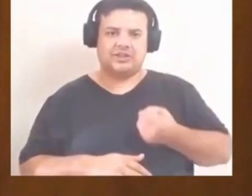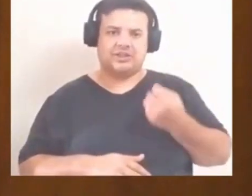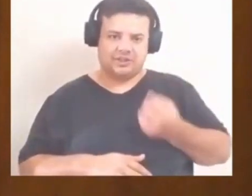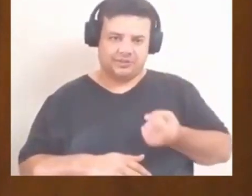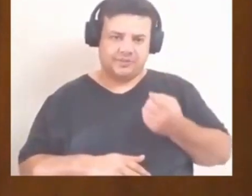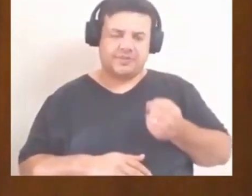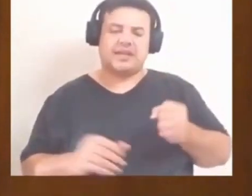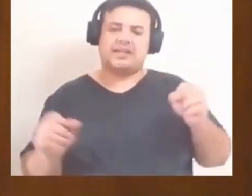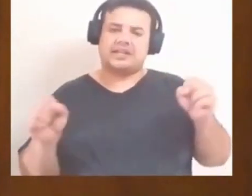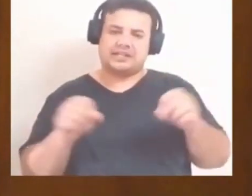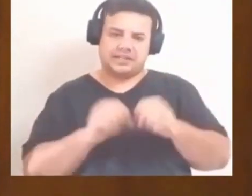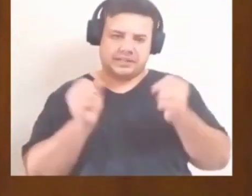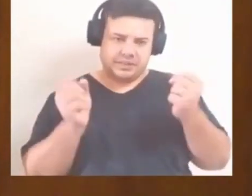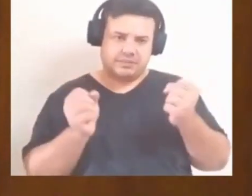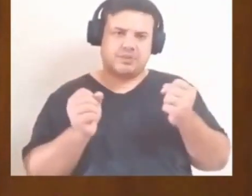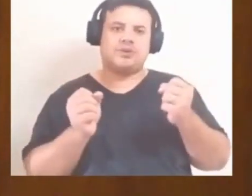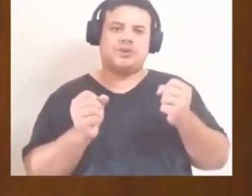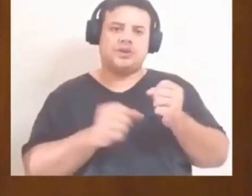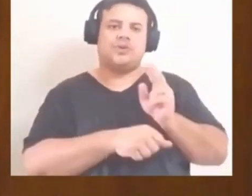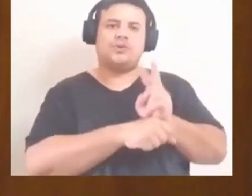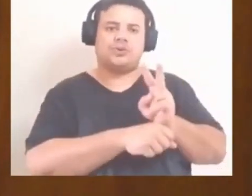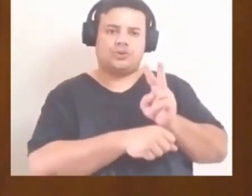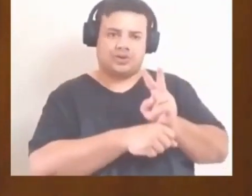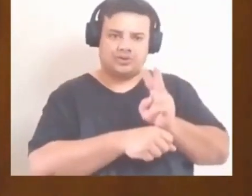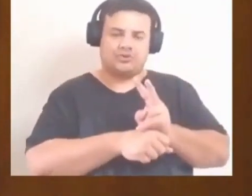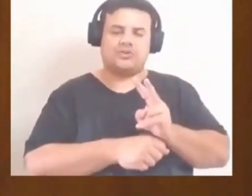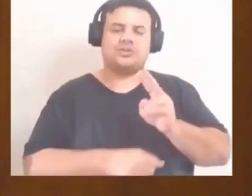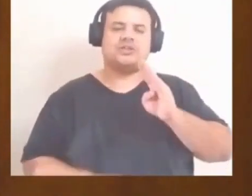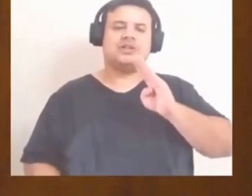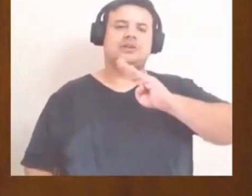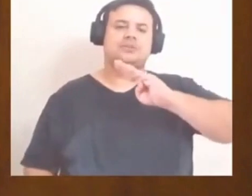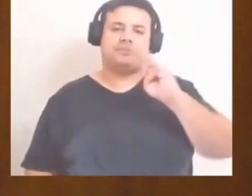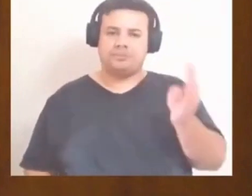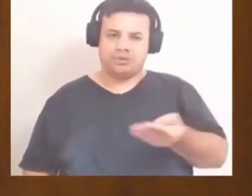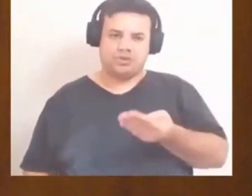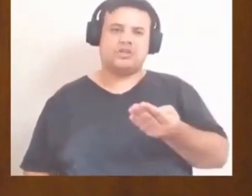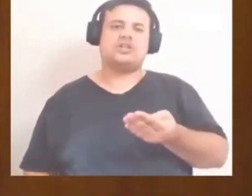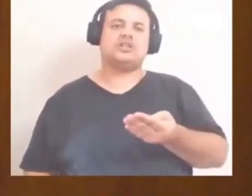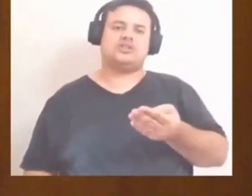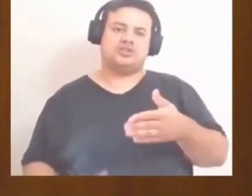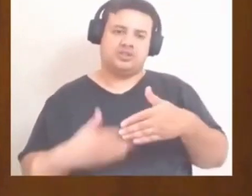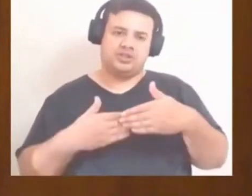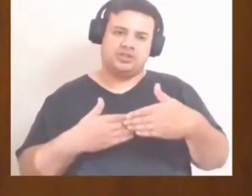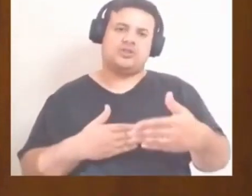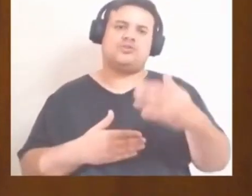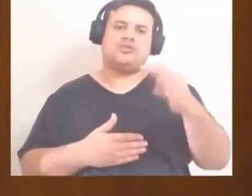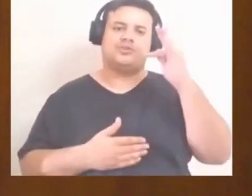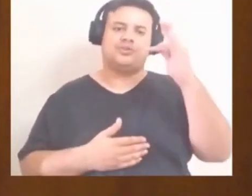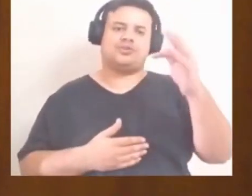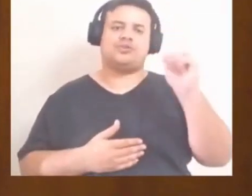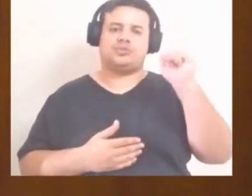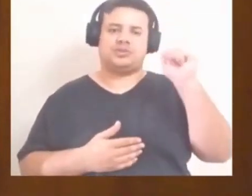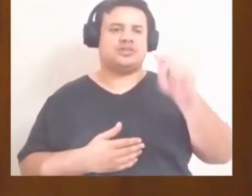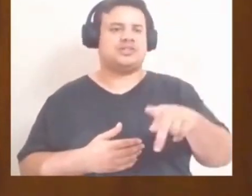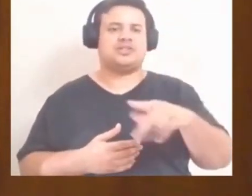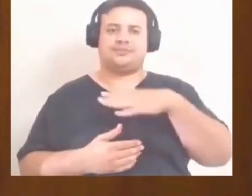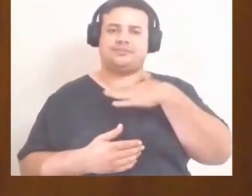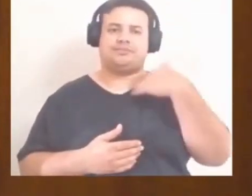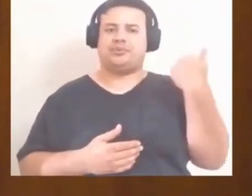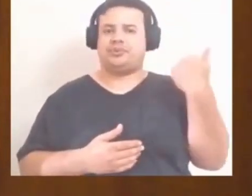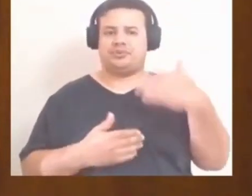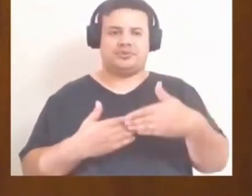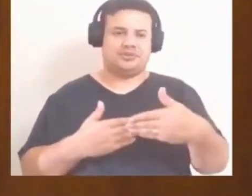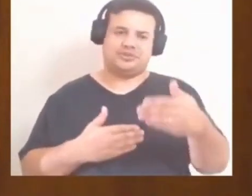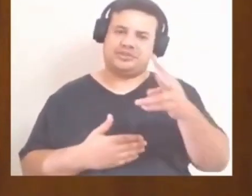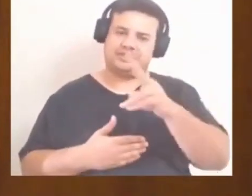os seus controladores bilionários estão condenando à morte Os Atuais e os futuros aposentados alguns brasileiros